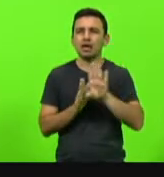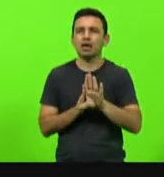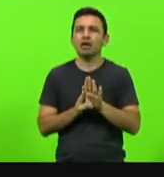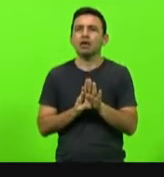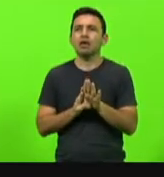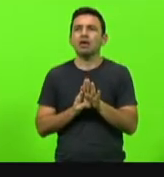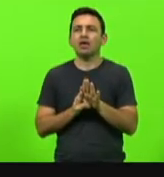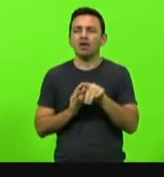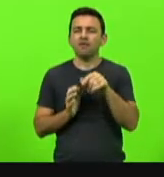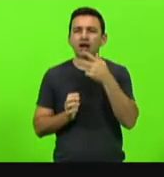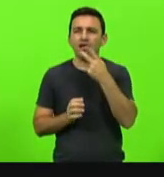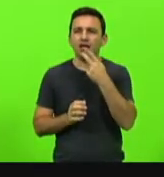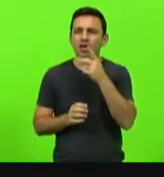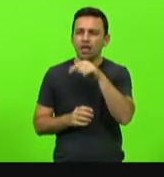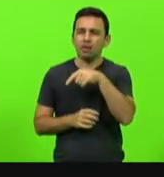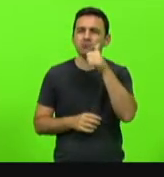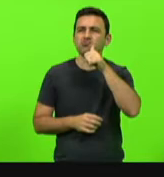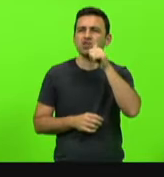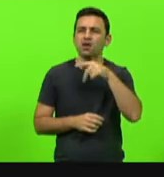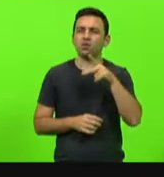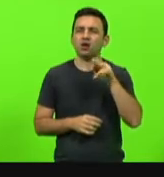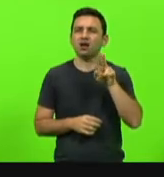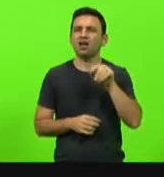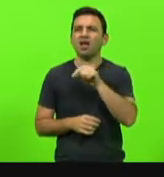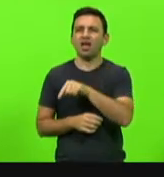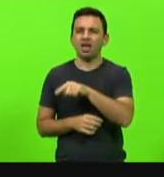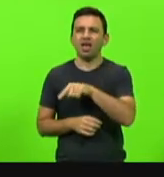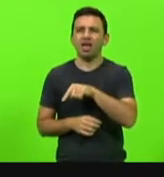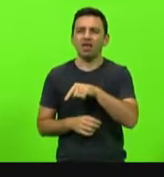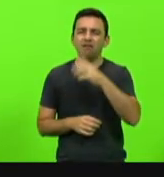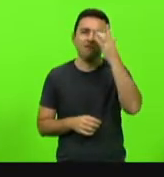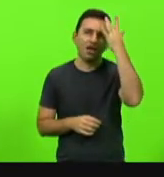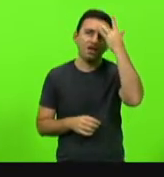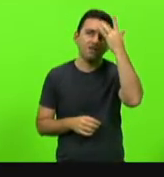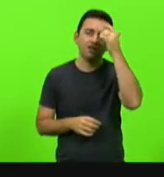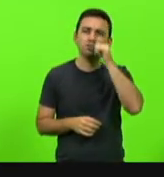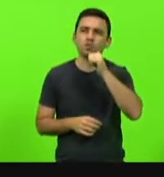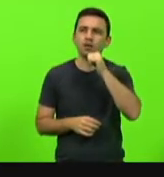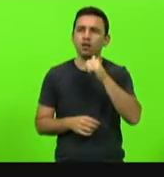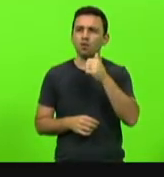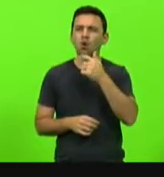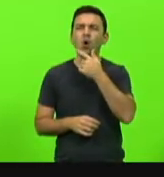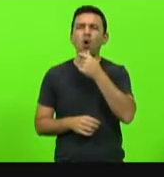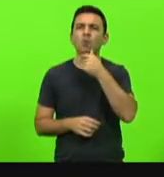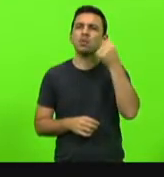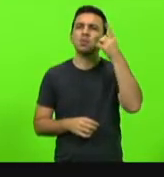fáceis. Um deputado que foi para lá para fazer